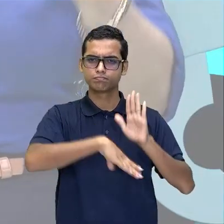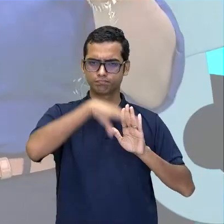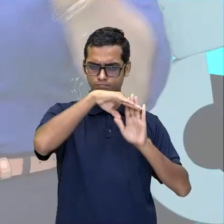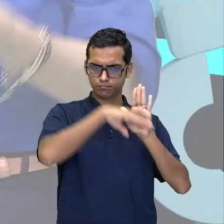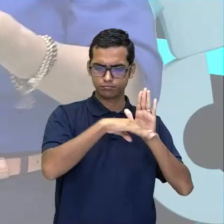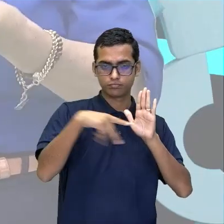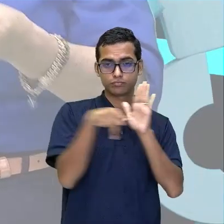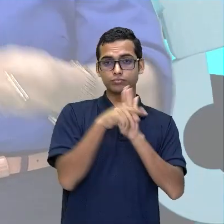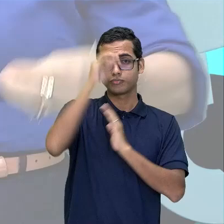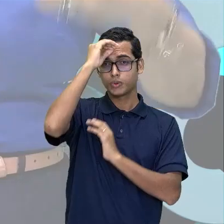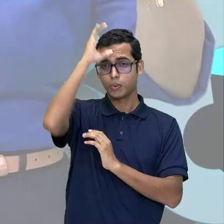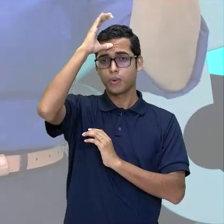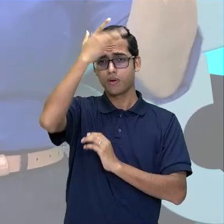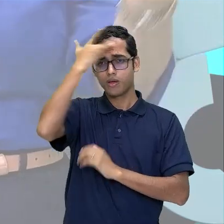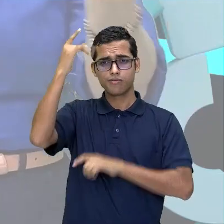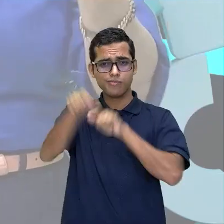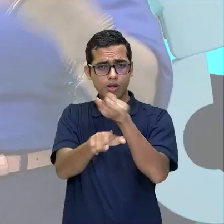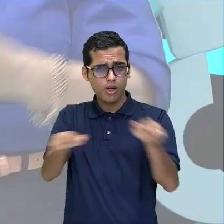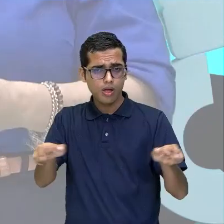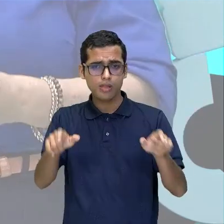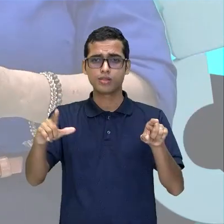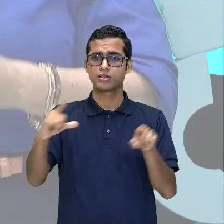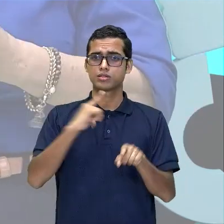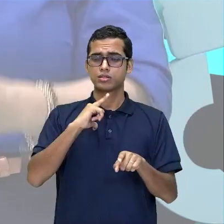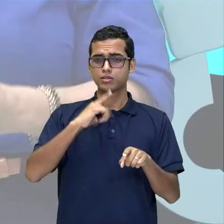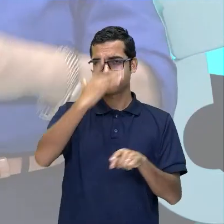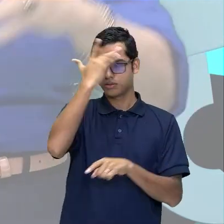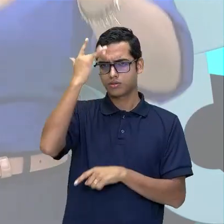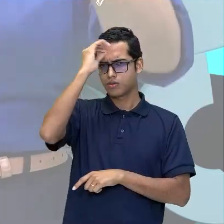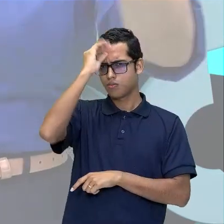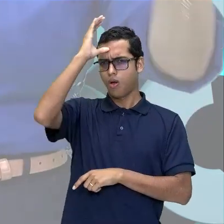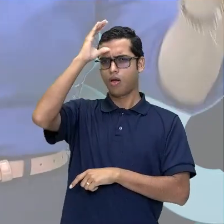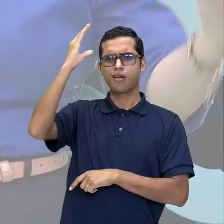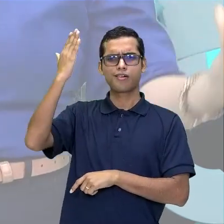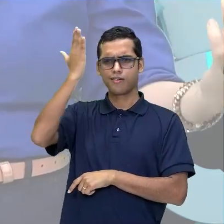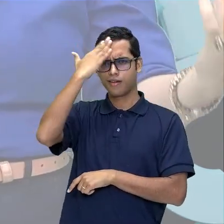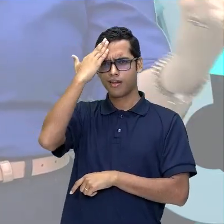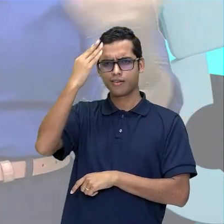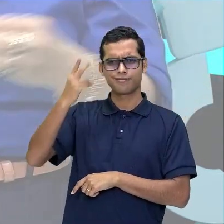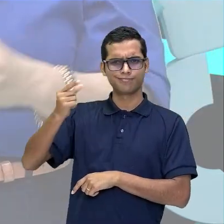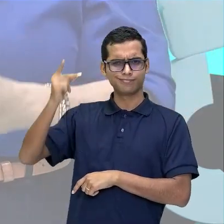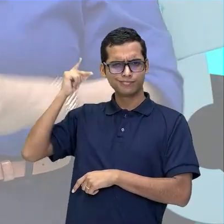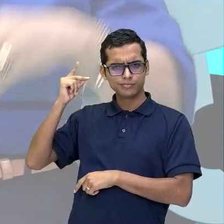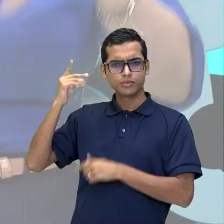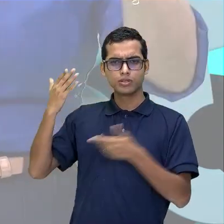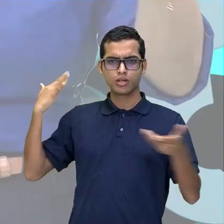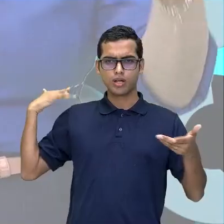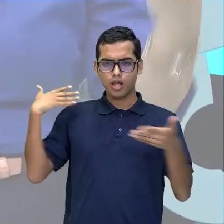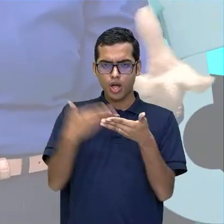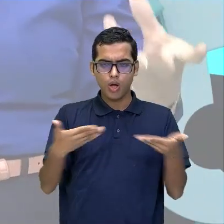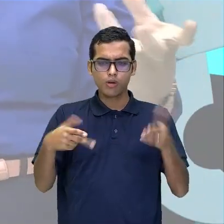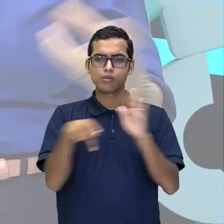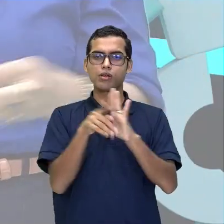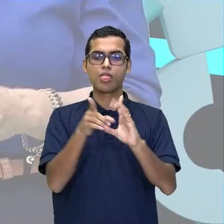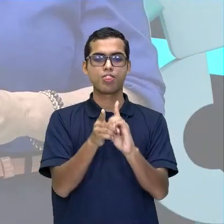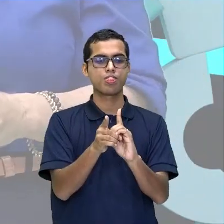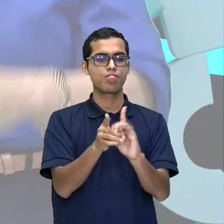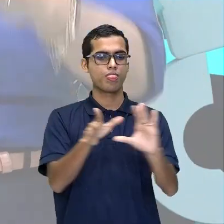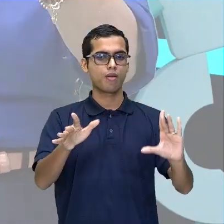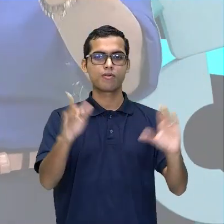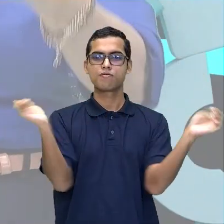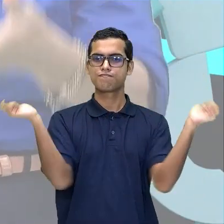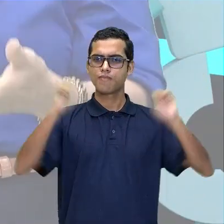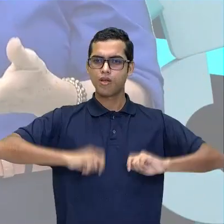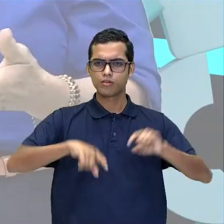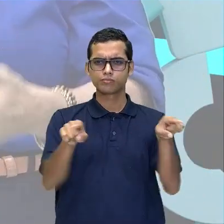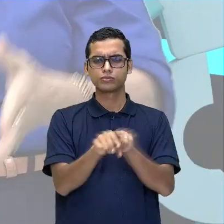Antigamente, havia pessoas especializadas e donas do saber, né? Mas agora o saber está democratizado, o conhecimento está democratizado.